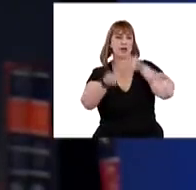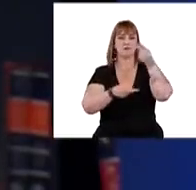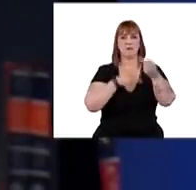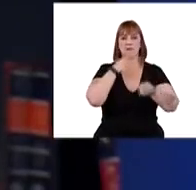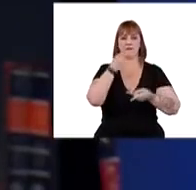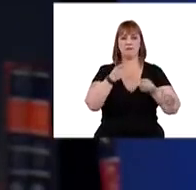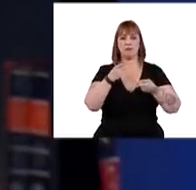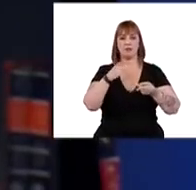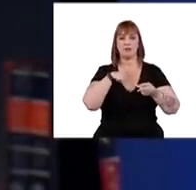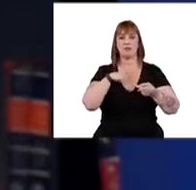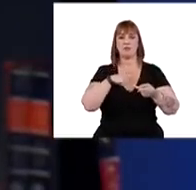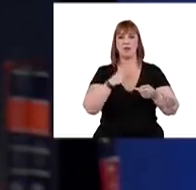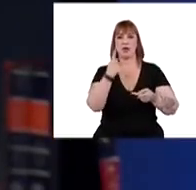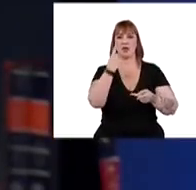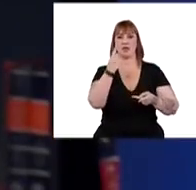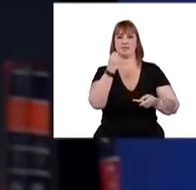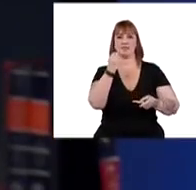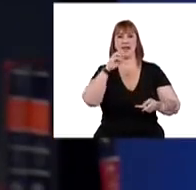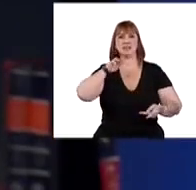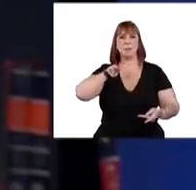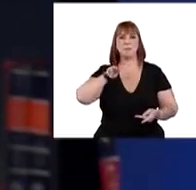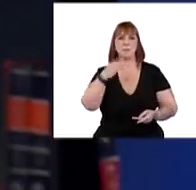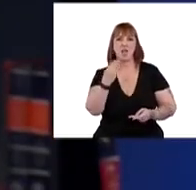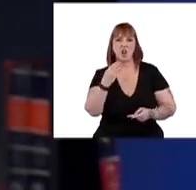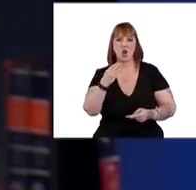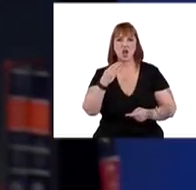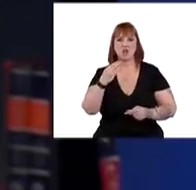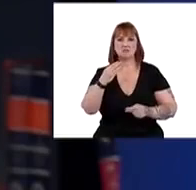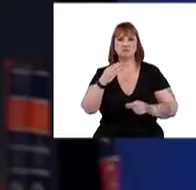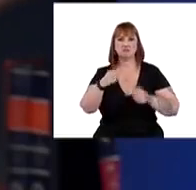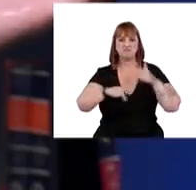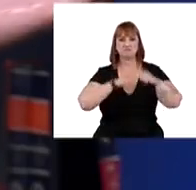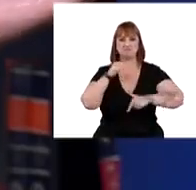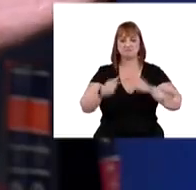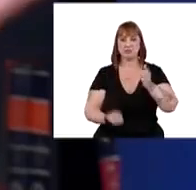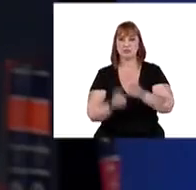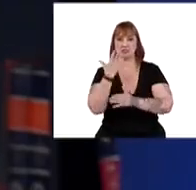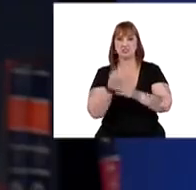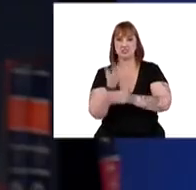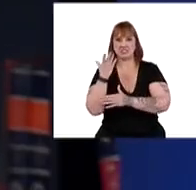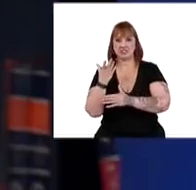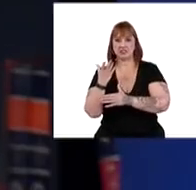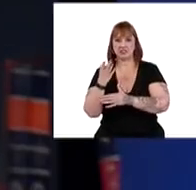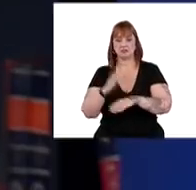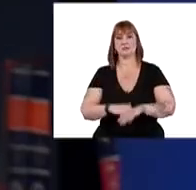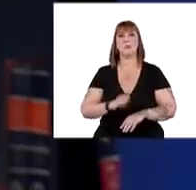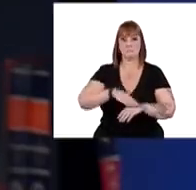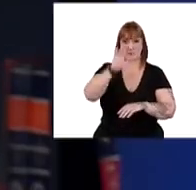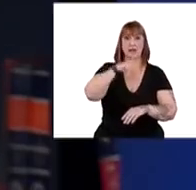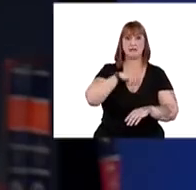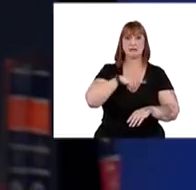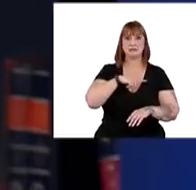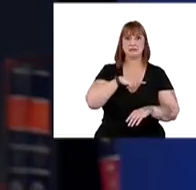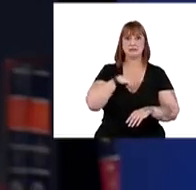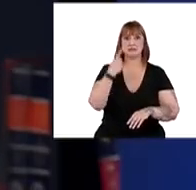inclusive, em gerar 10 milhões de empregos, coisa que realmente foi gerada, e até mais do que isso,